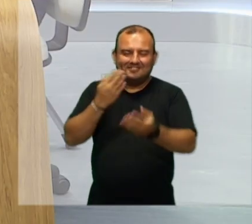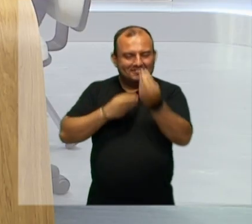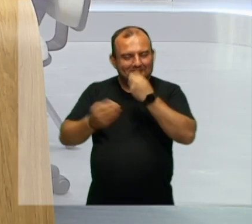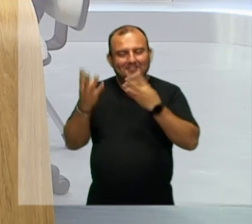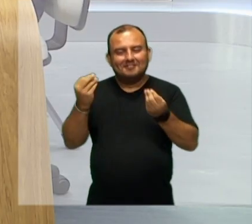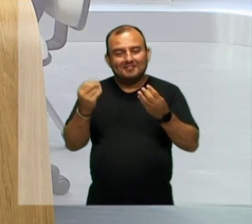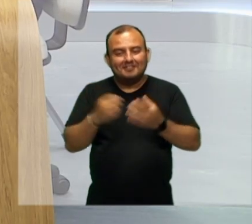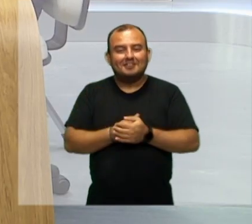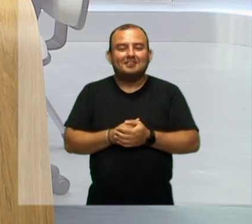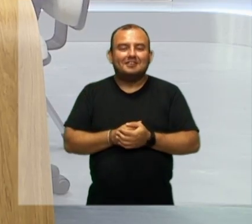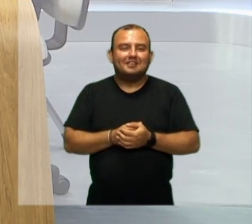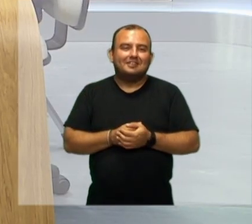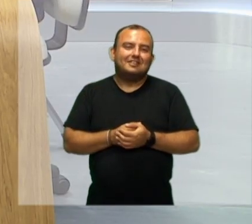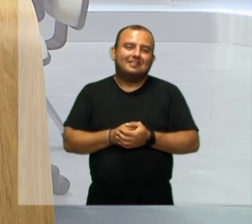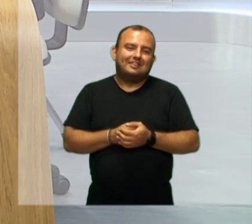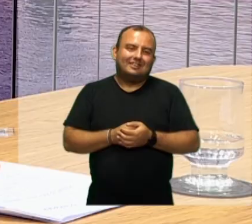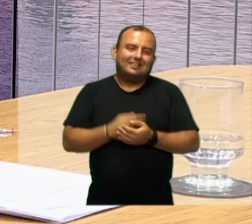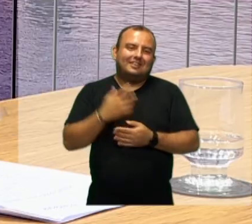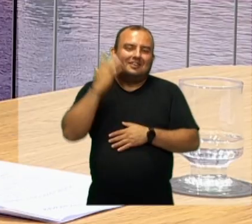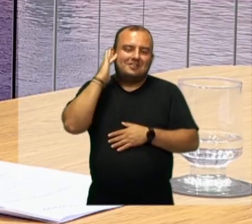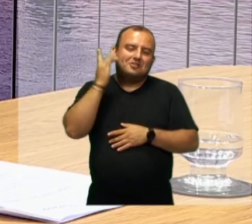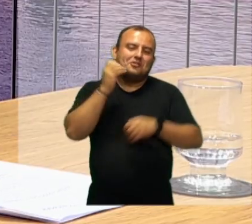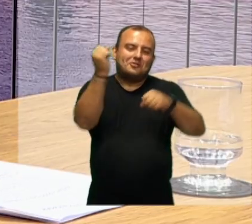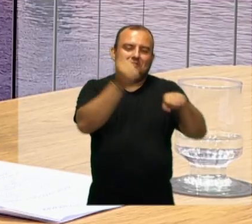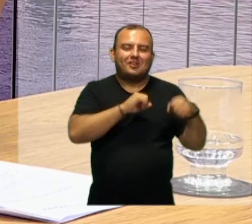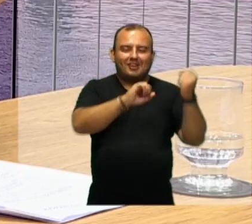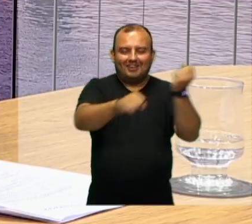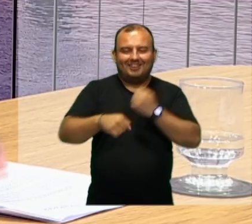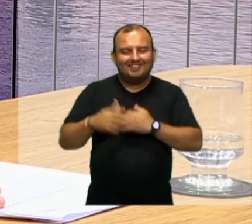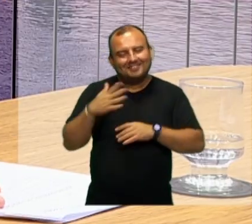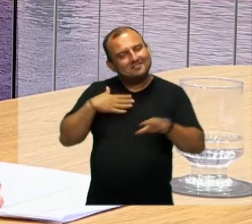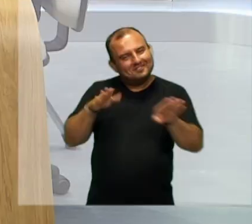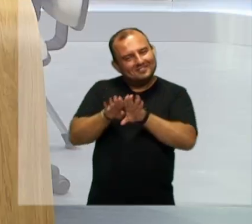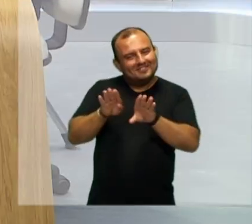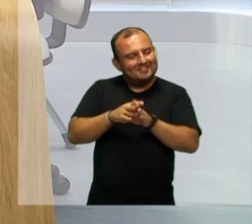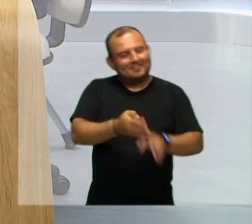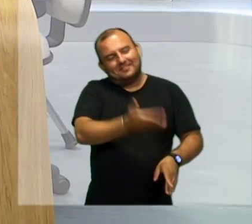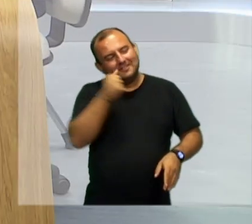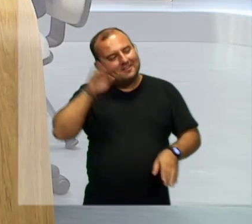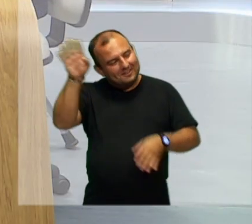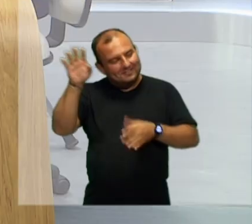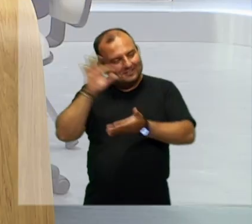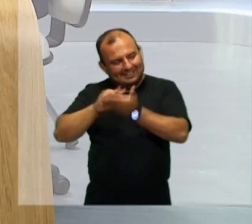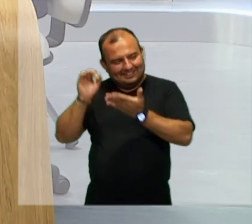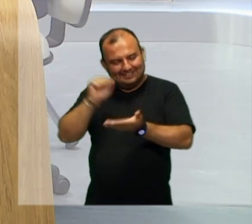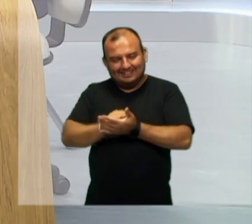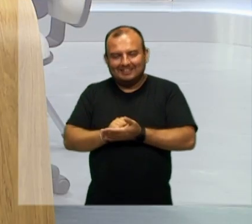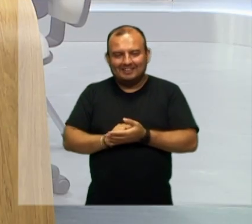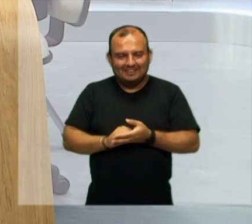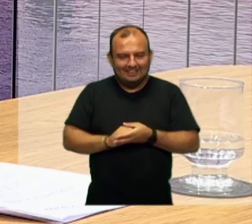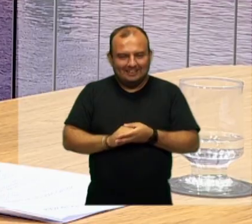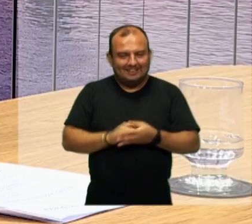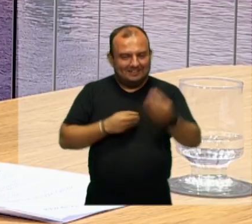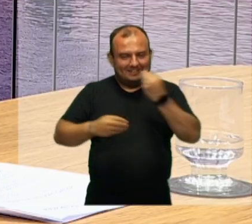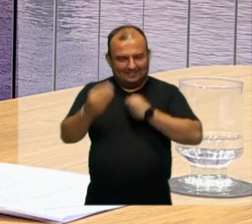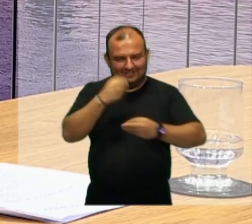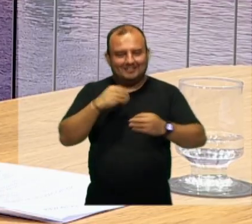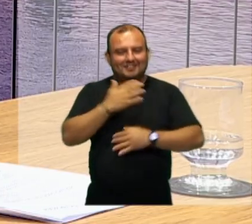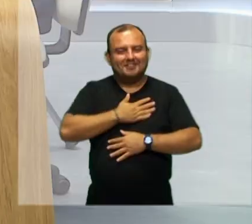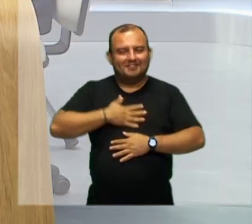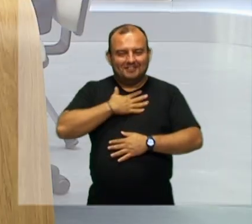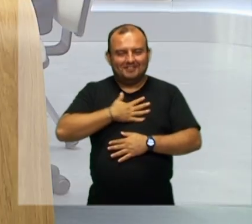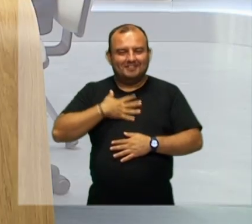Então, para ter uma noção, né? Acho que eu vou fazer canoagem, gente. Bora, é só se matricular. Parte de comer bastante eu gostei.